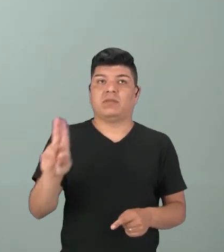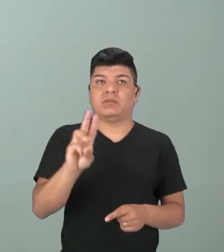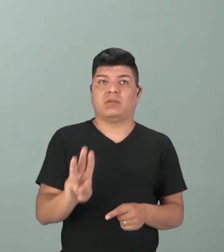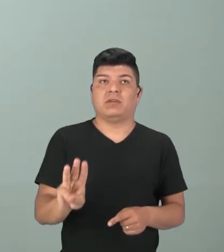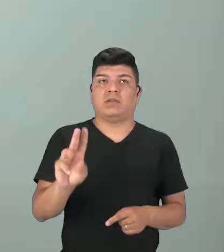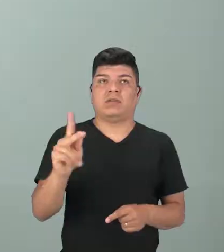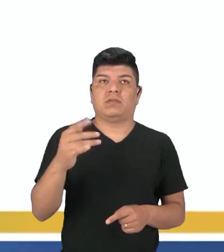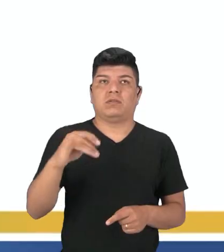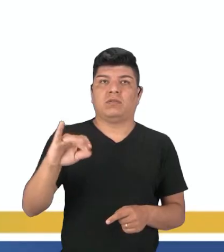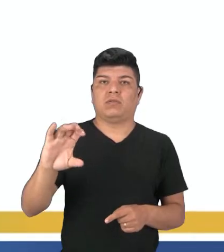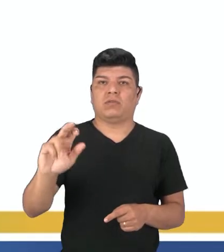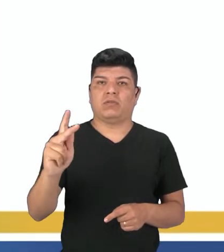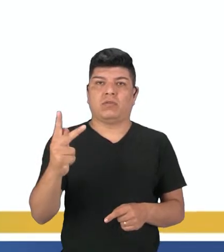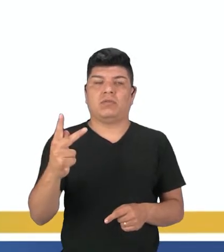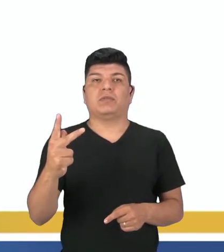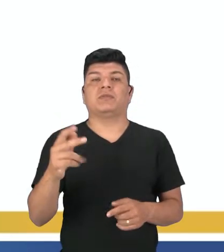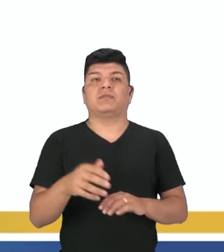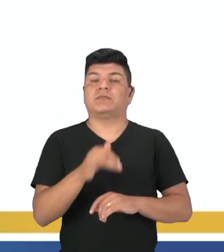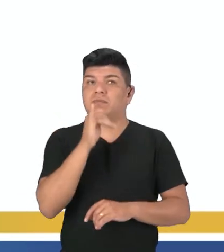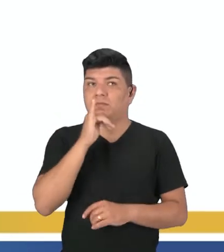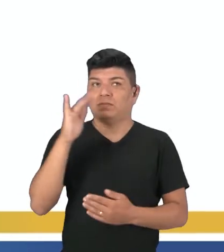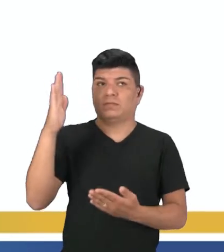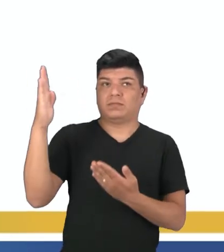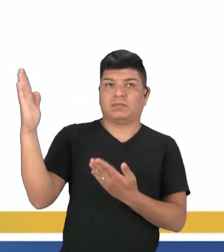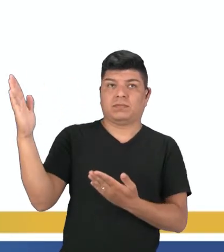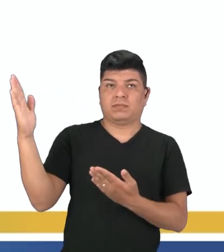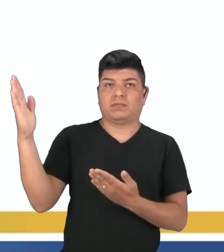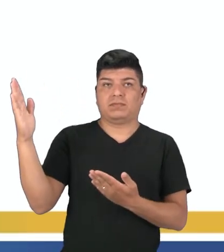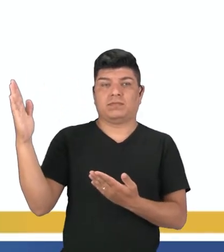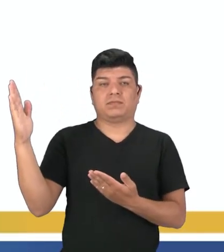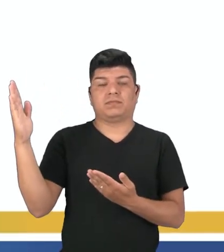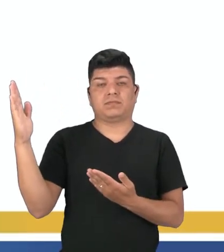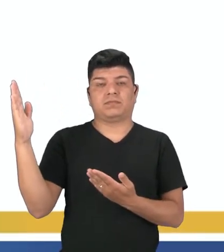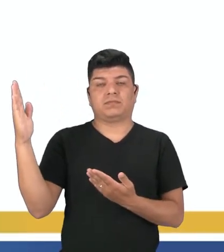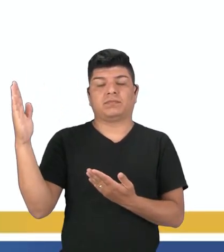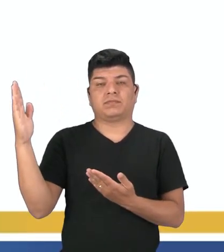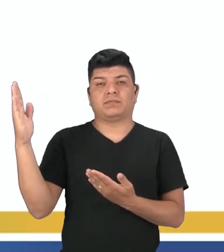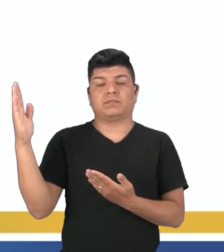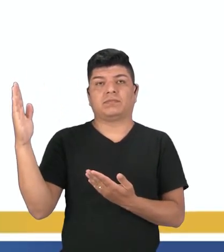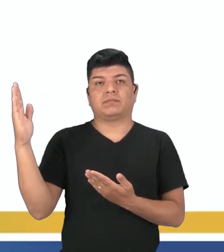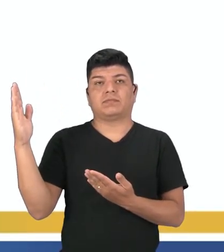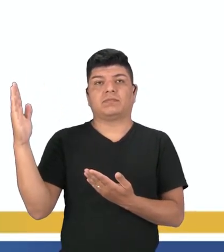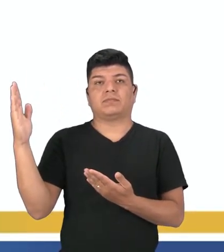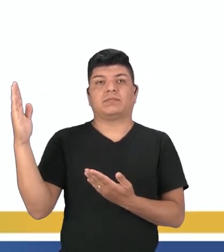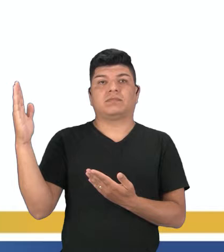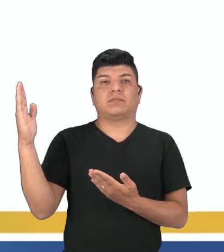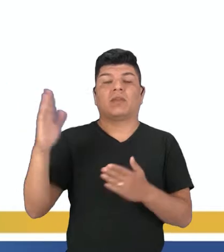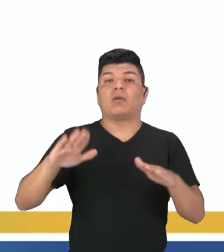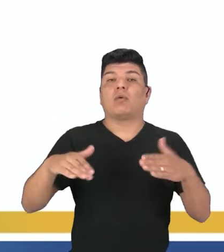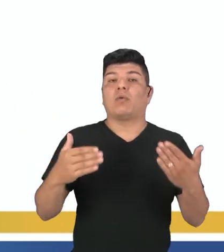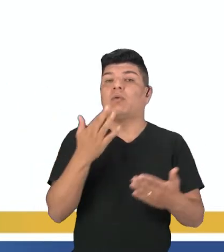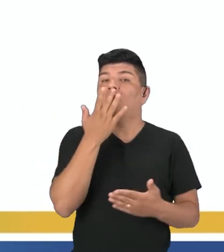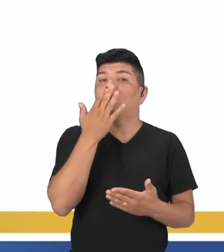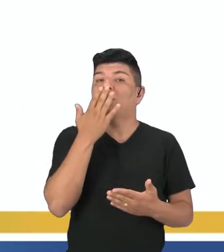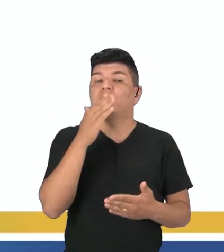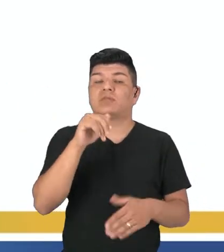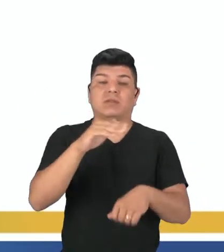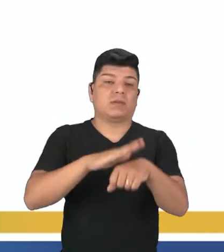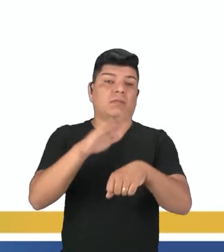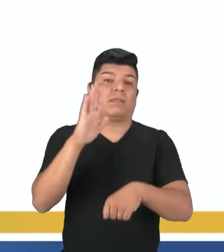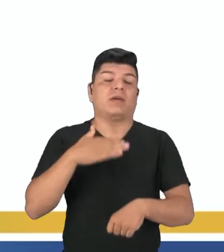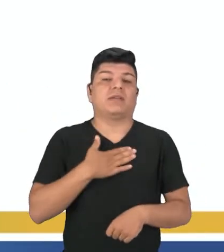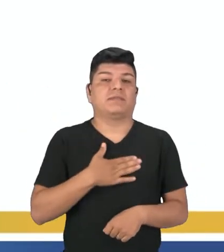usar. Exemplo, what is your favorite color? What is your favorite color? Qual é a sua cor